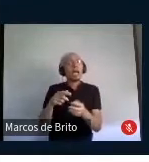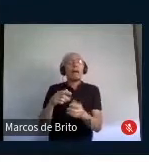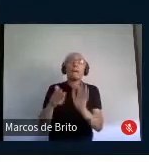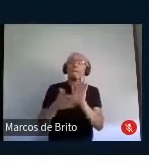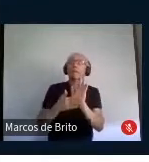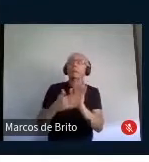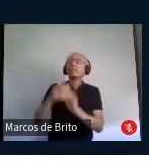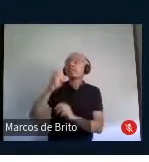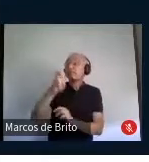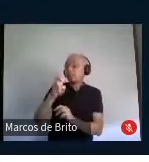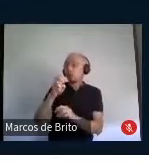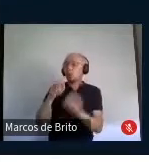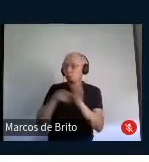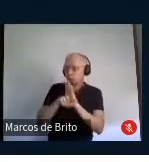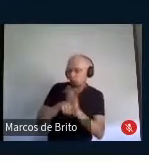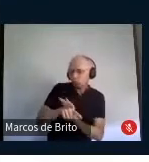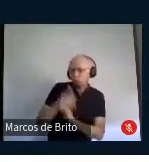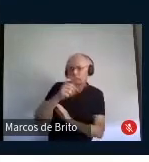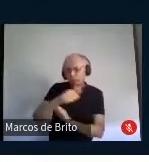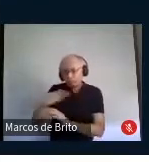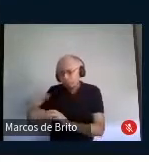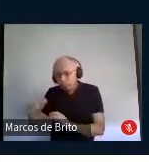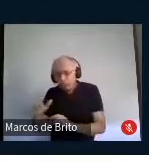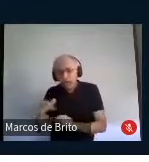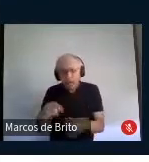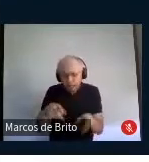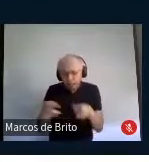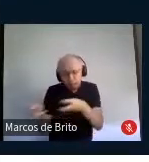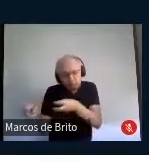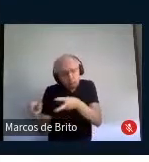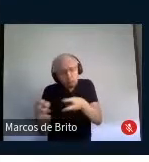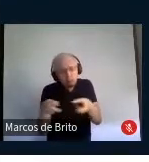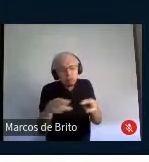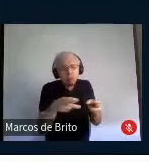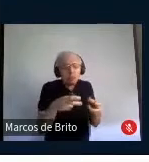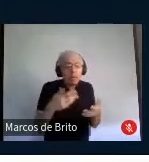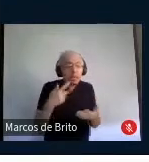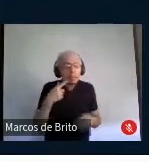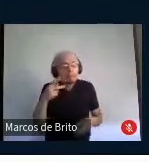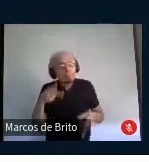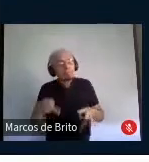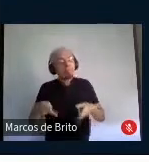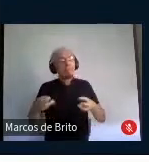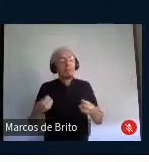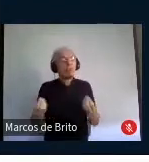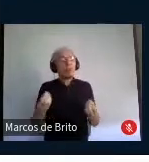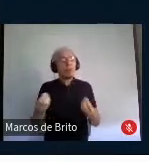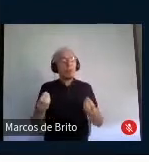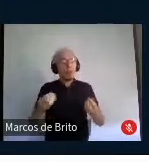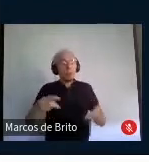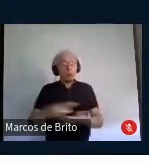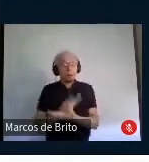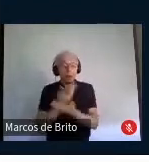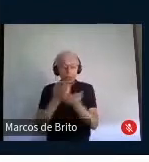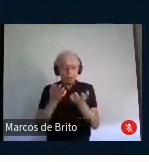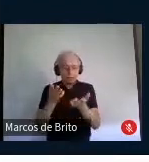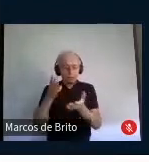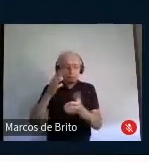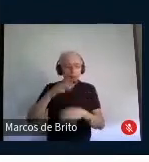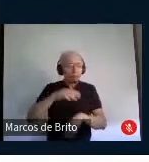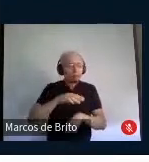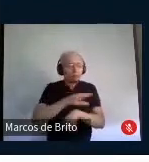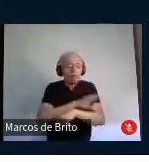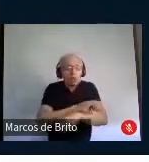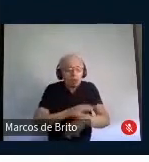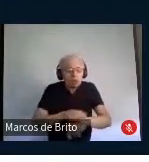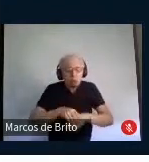desse levantamento, foi possível verificar o cenário da formação continuada para intérpretes